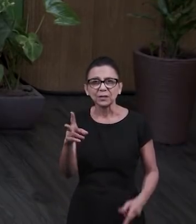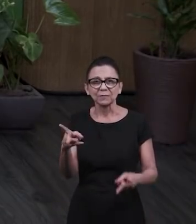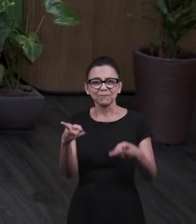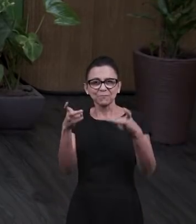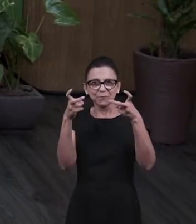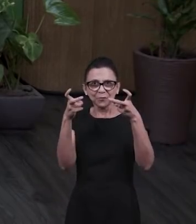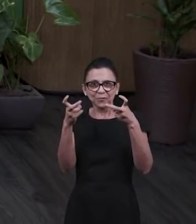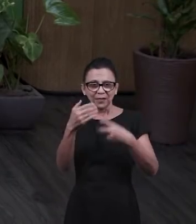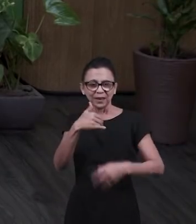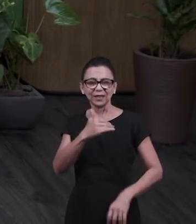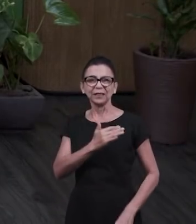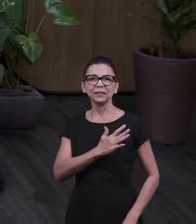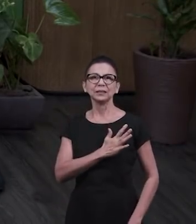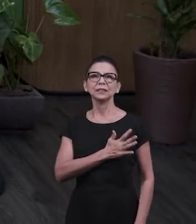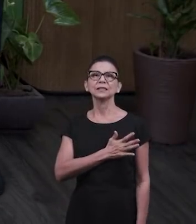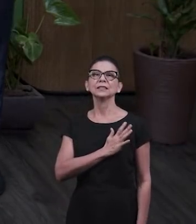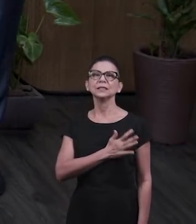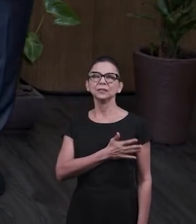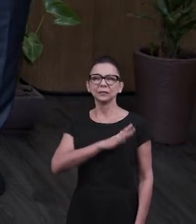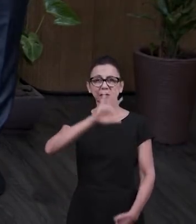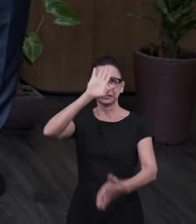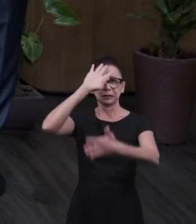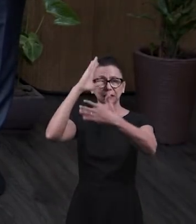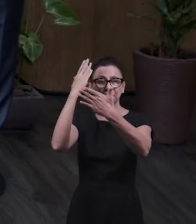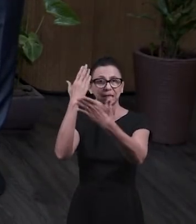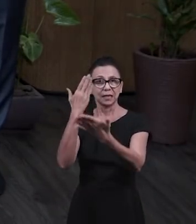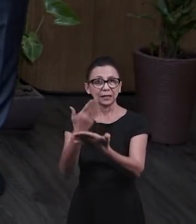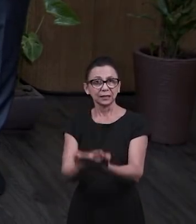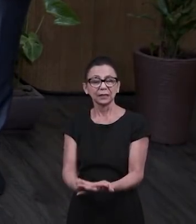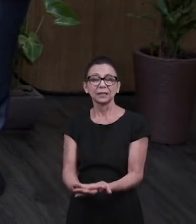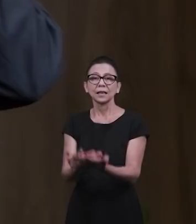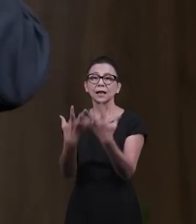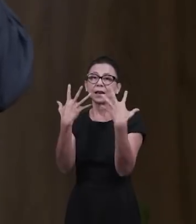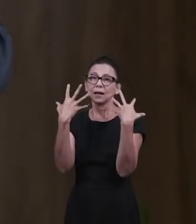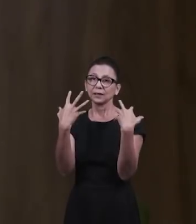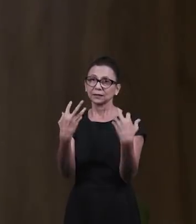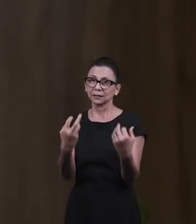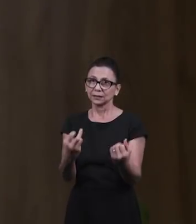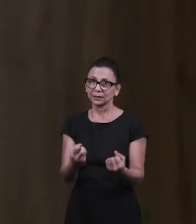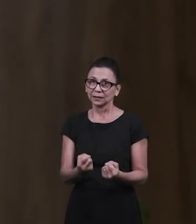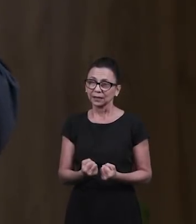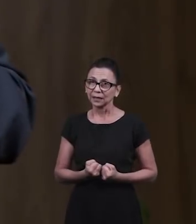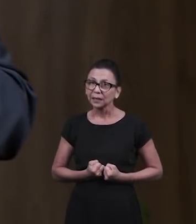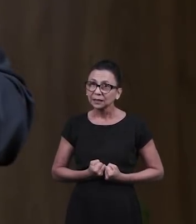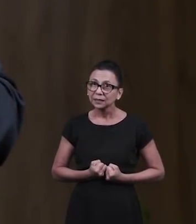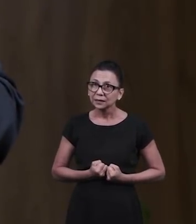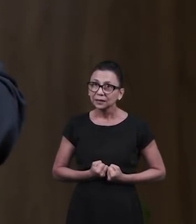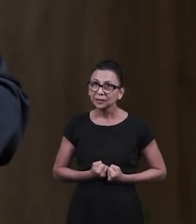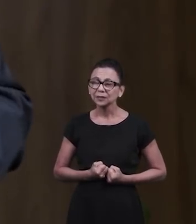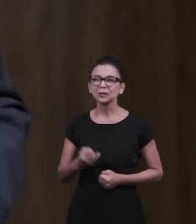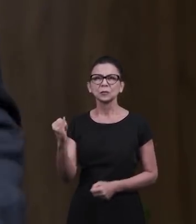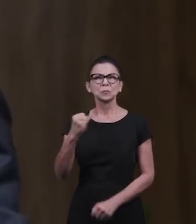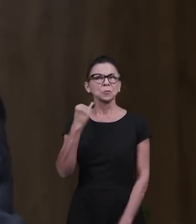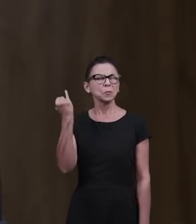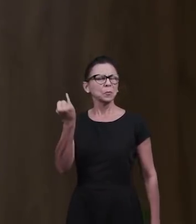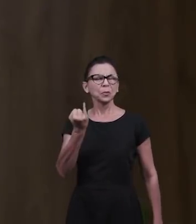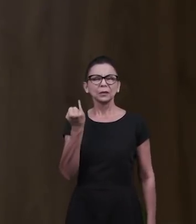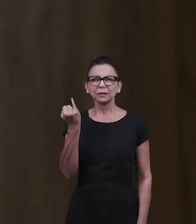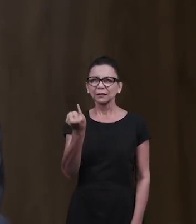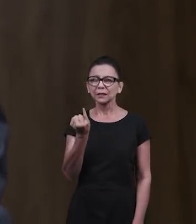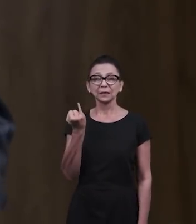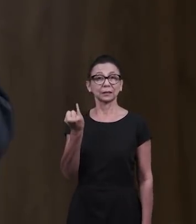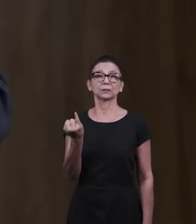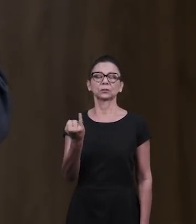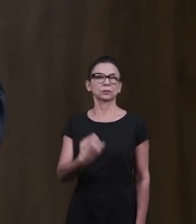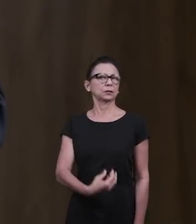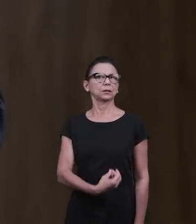no coração, ele crê, aceita, é mais importante do que tudo, ele